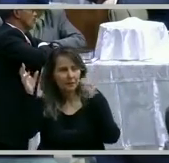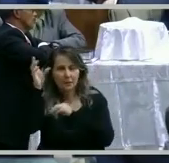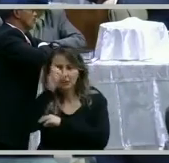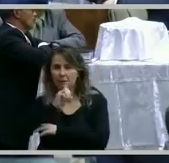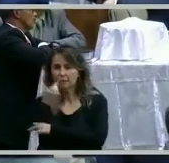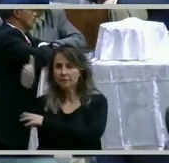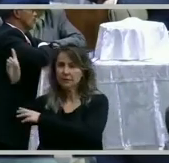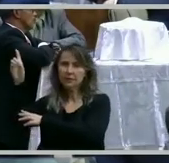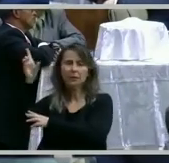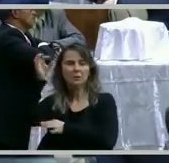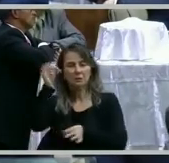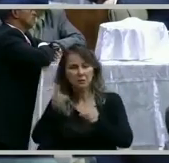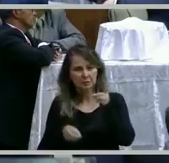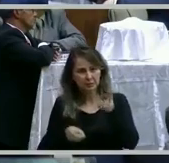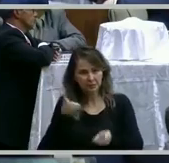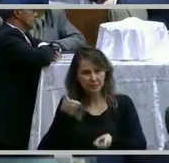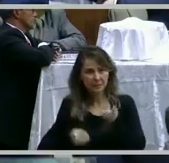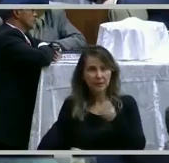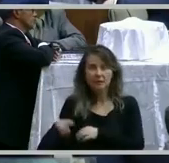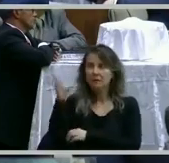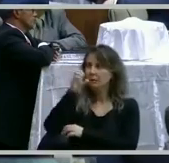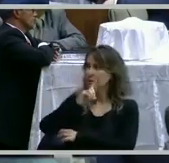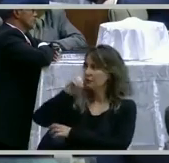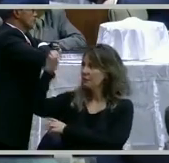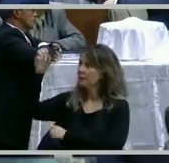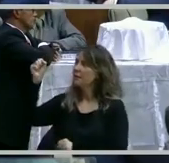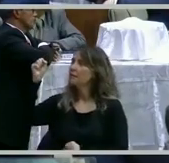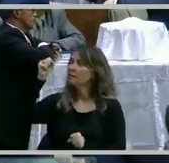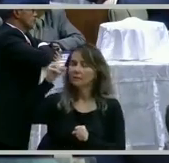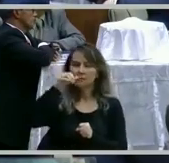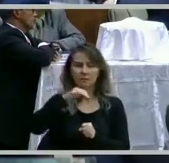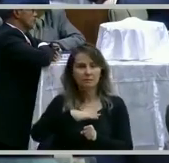de Débora, o Deus de Ana,